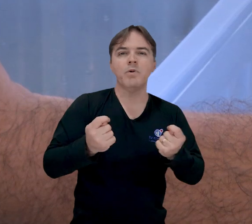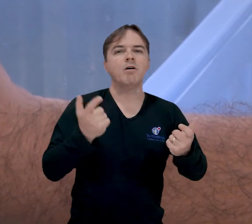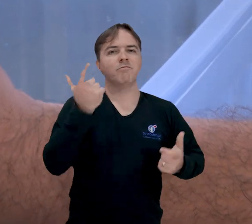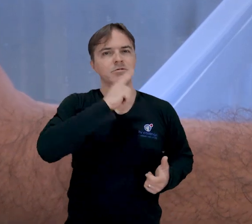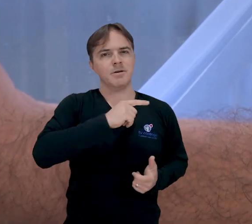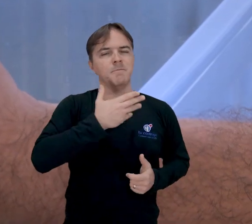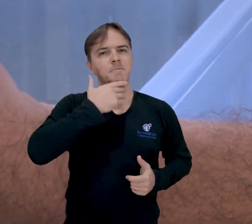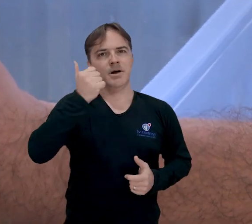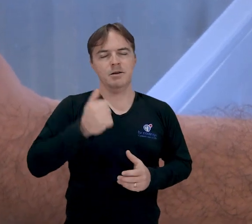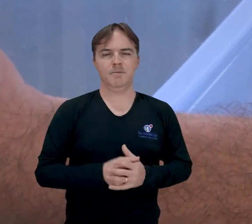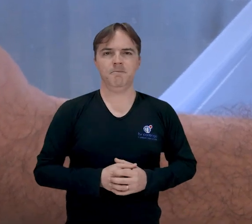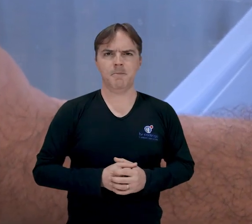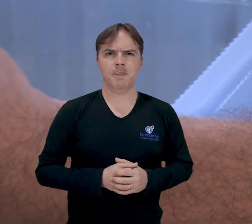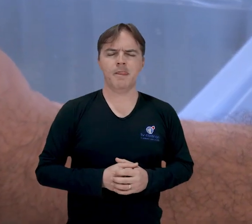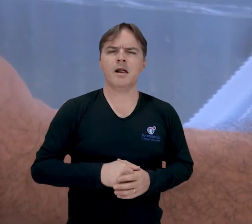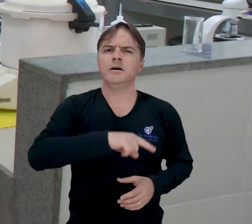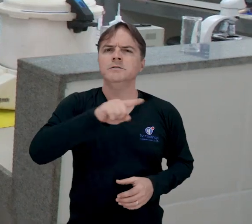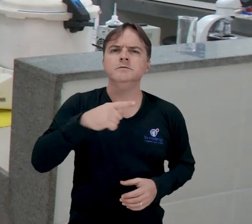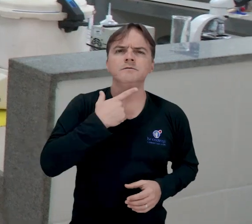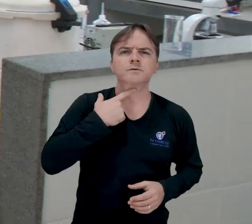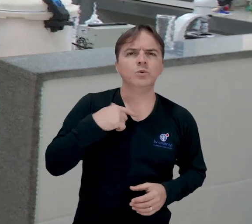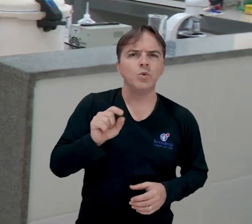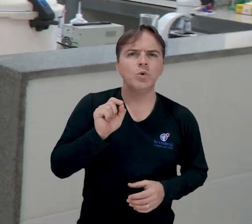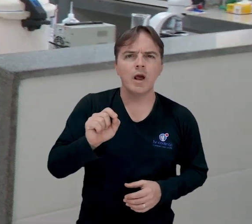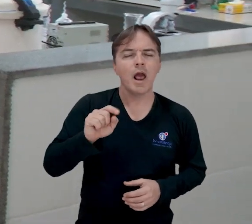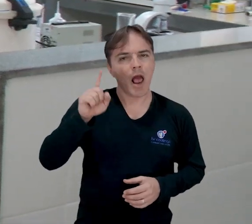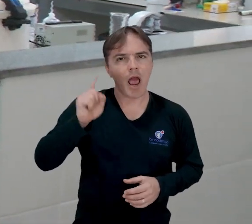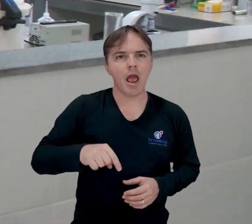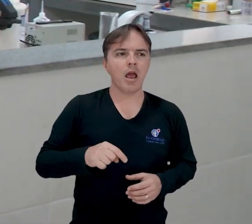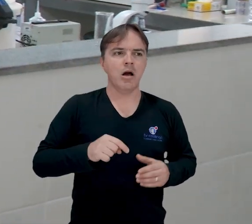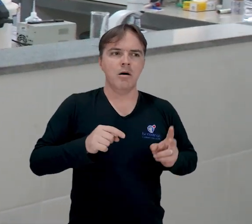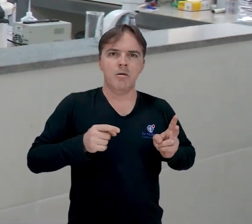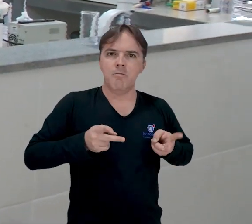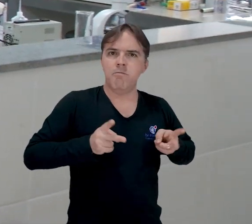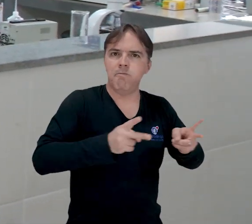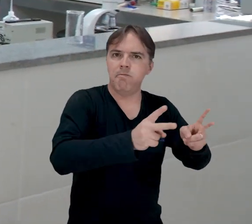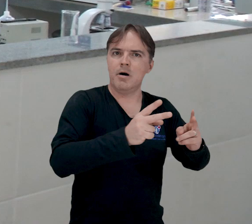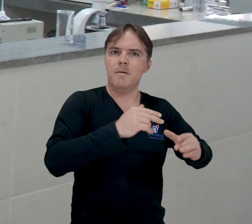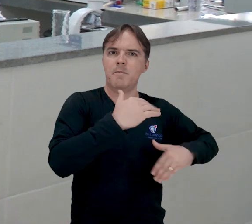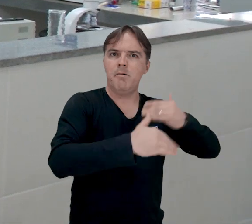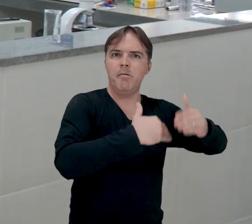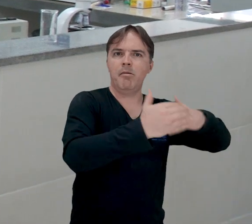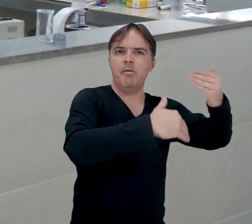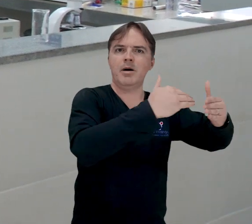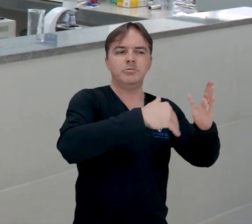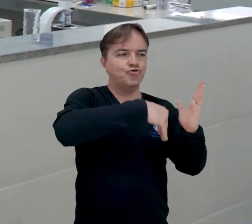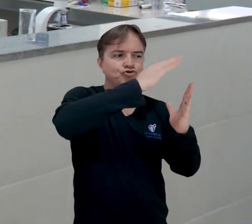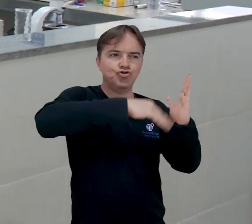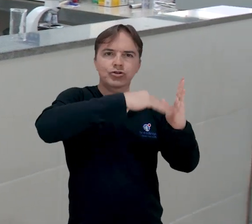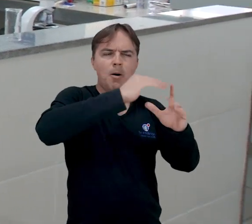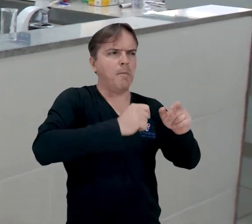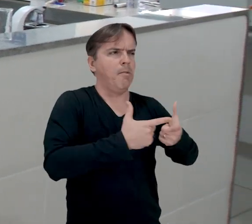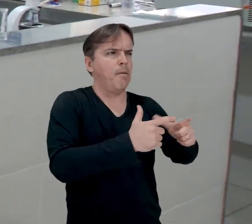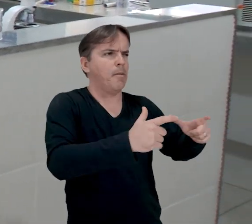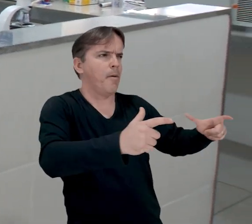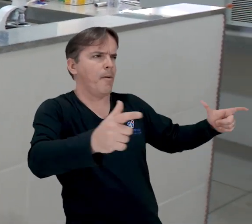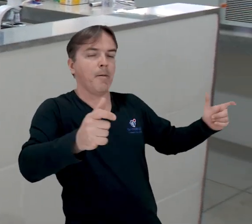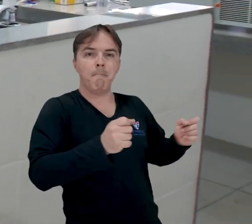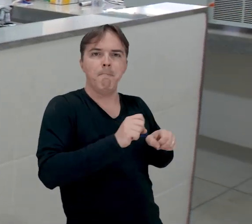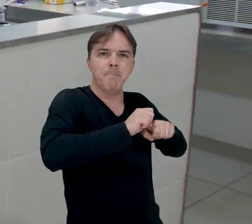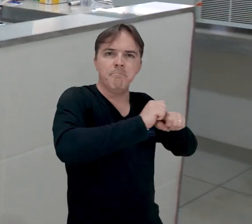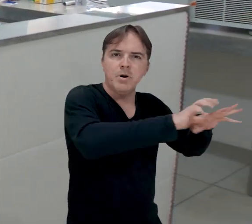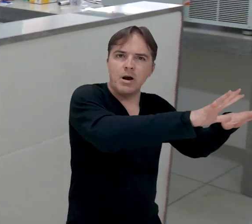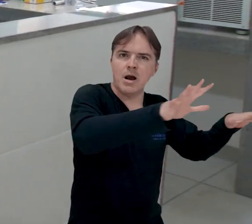nosso desejo é de que a gente possa expandir ainda mais essas tintas à base de biofilme bacteriano, porque a biologia